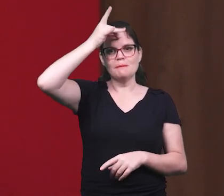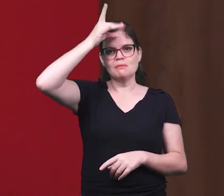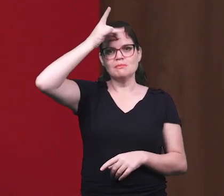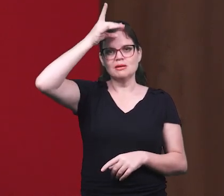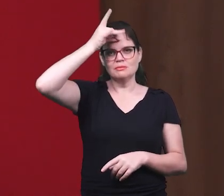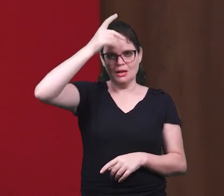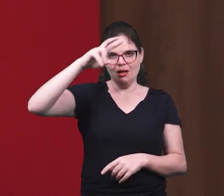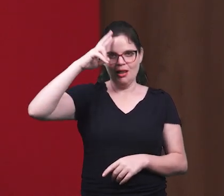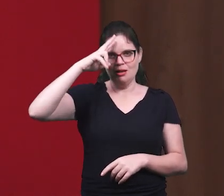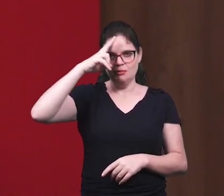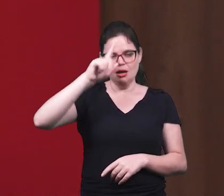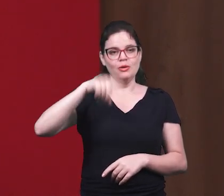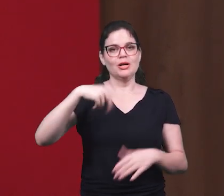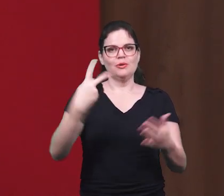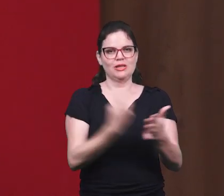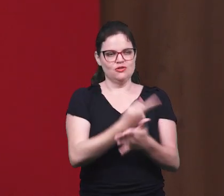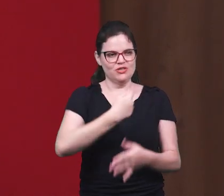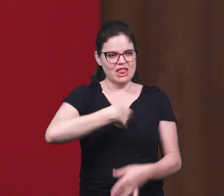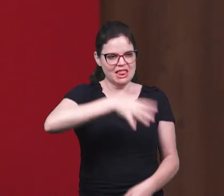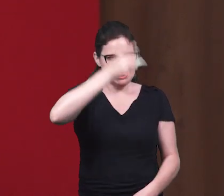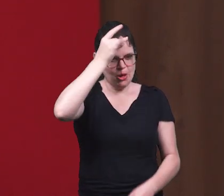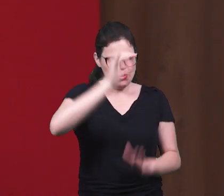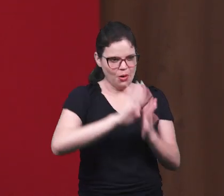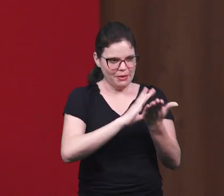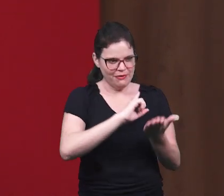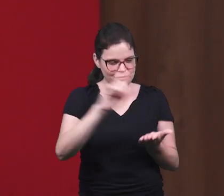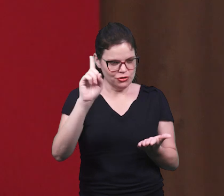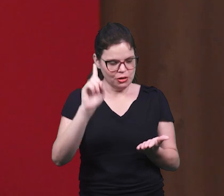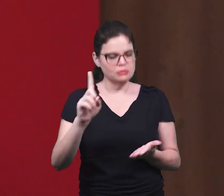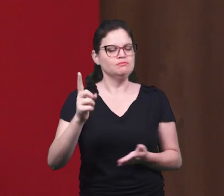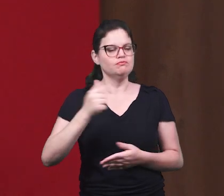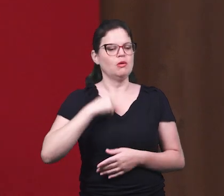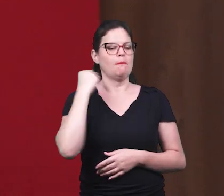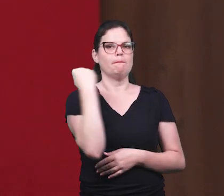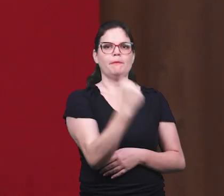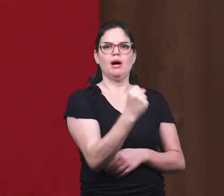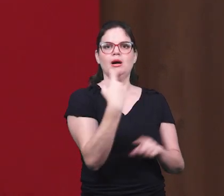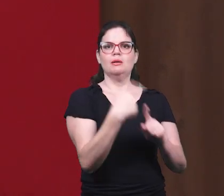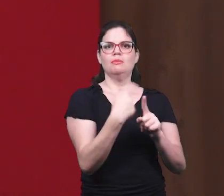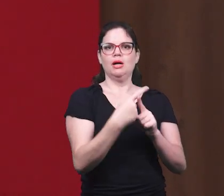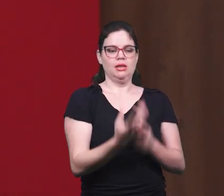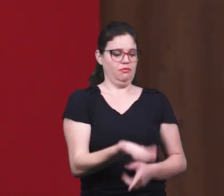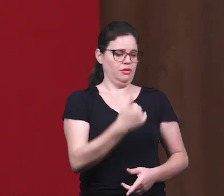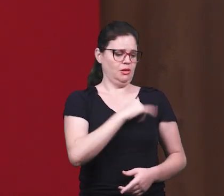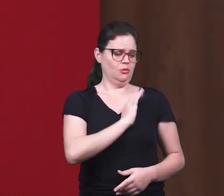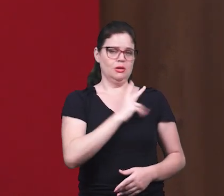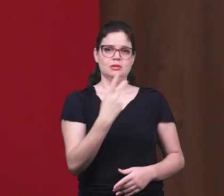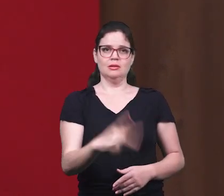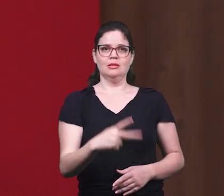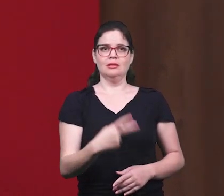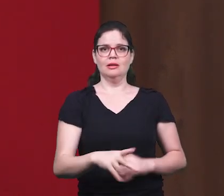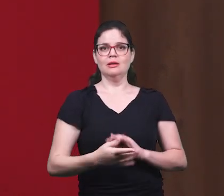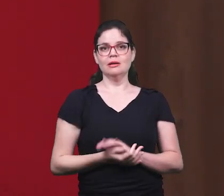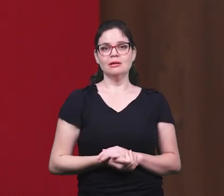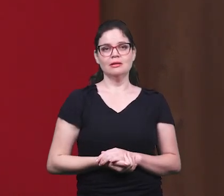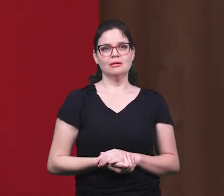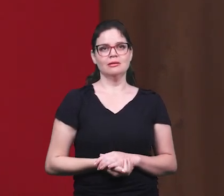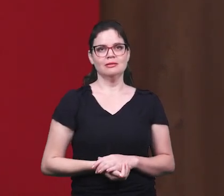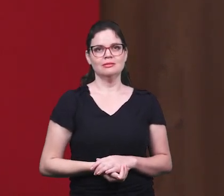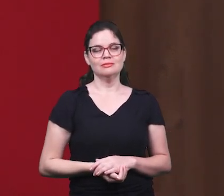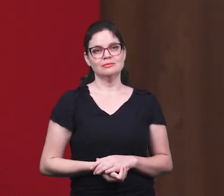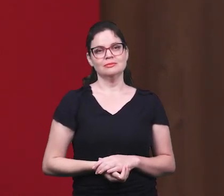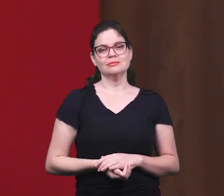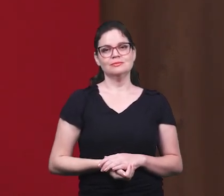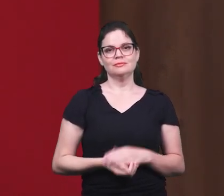Bíblia, eles matavam eles porque eles tinham neles escrito, né, até um pouco parecido do